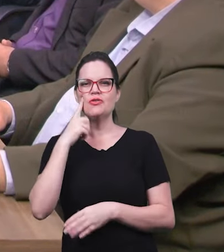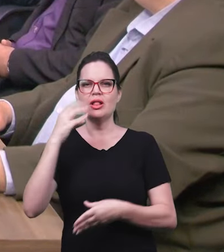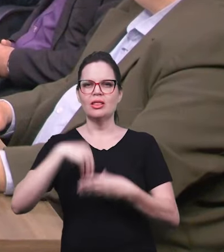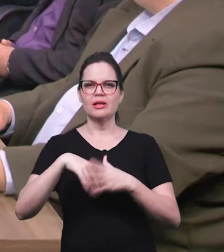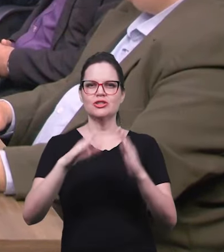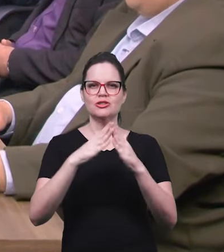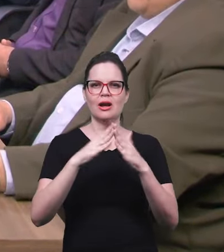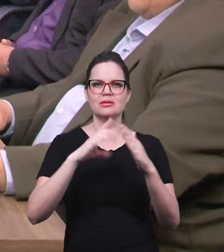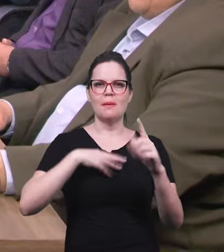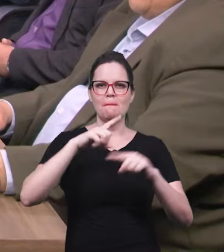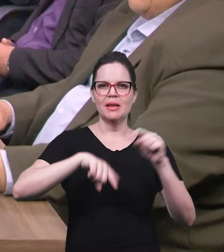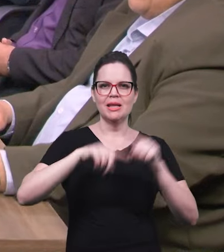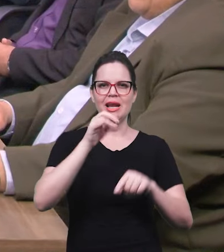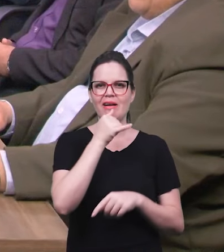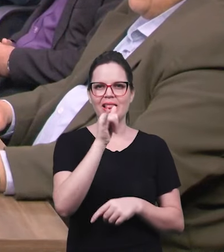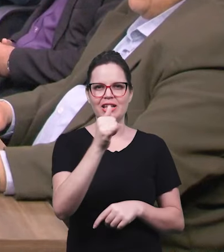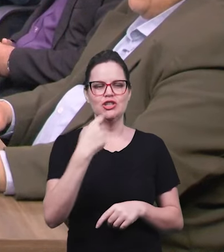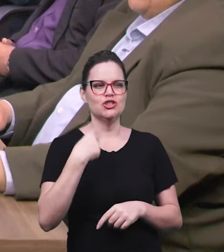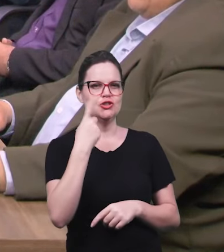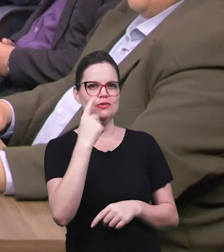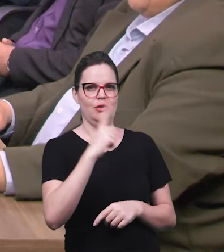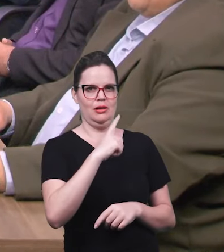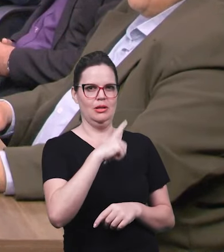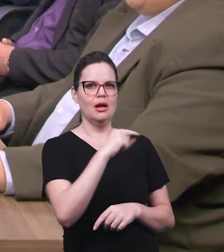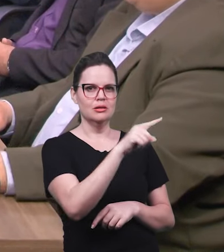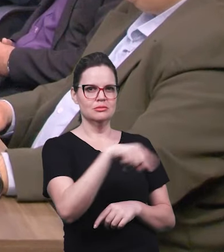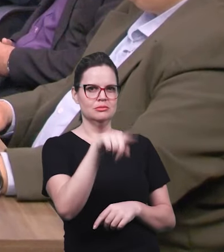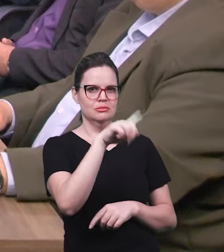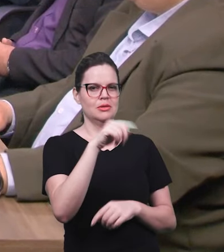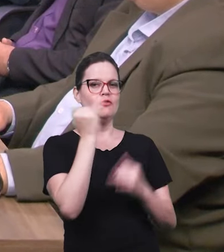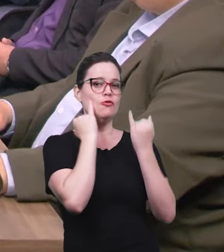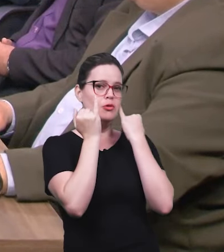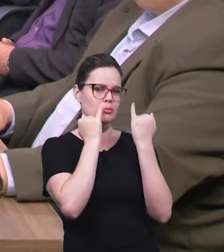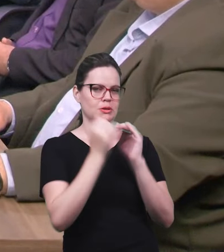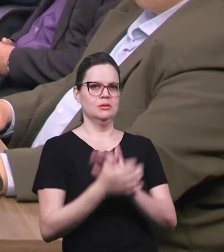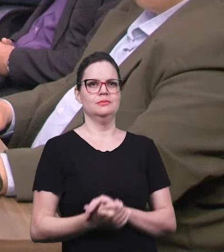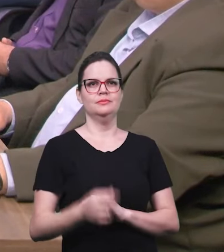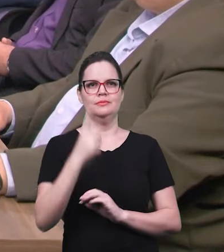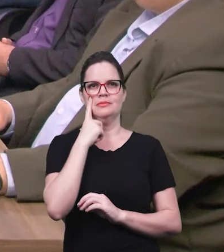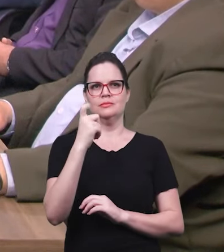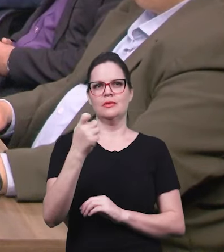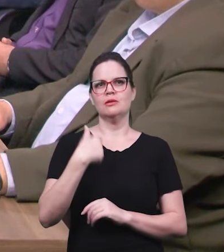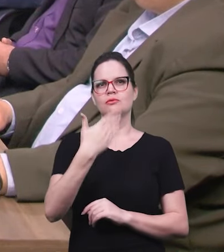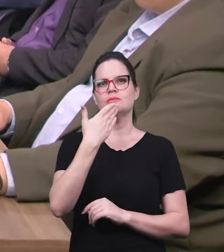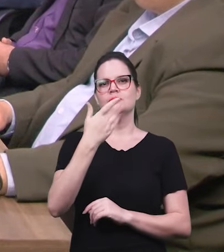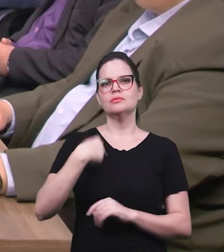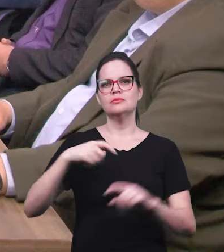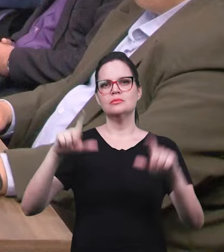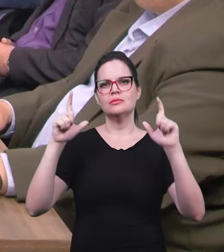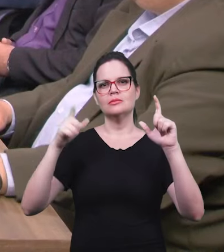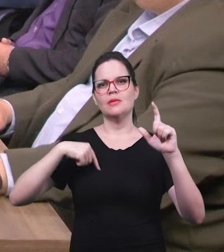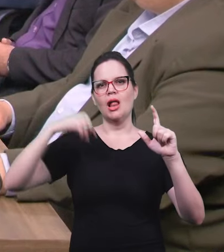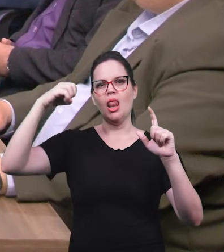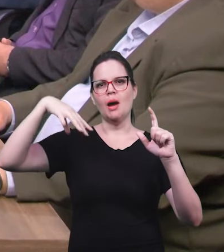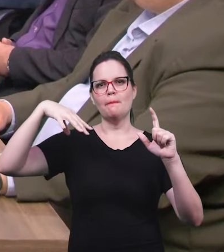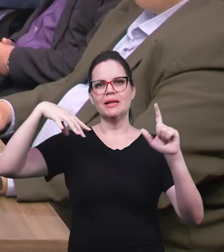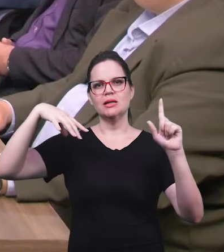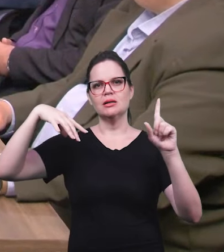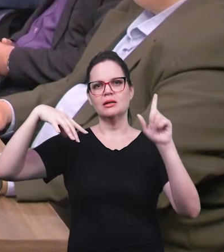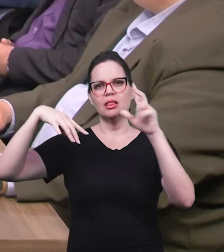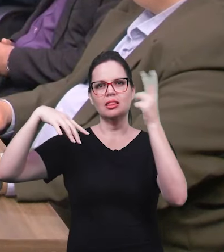vai percebendo isso, né? É importante a gente explicar. Interessante, né? O Cleiton já falou alguma coisa, agora eu peço que coloque aquela lâmpada que